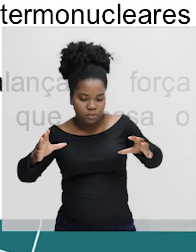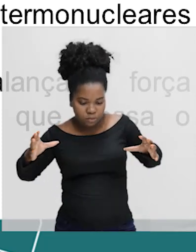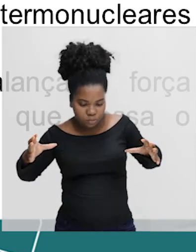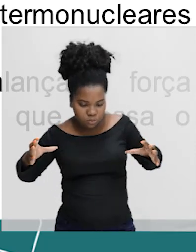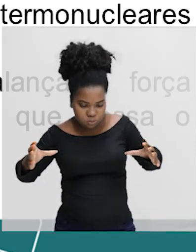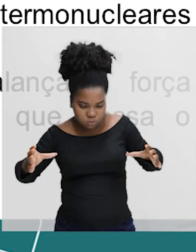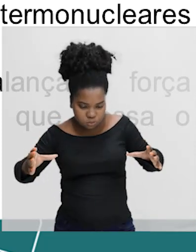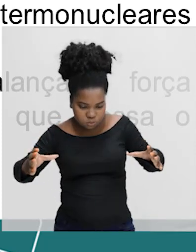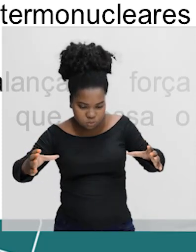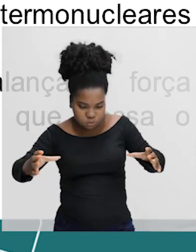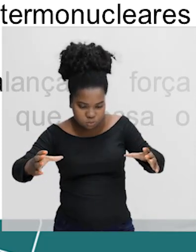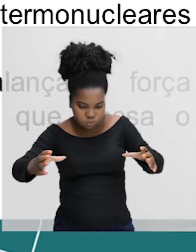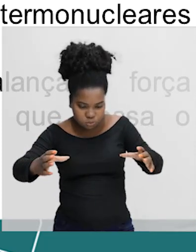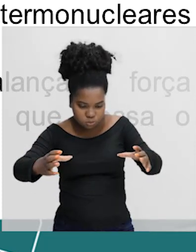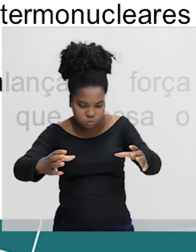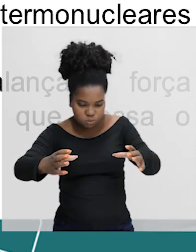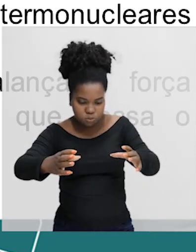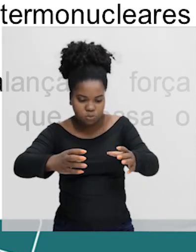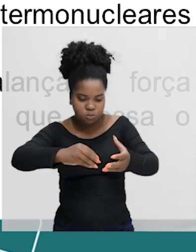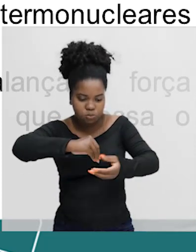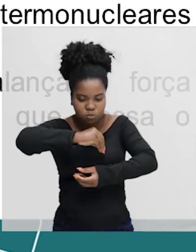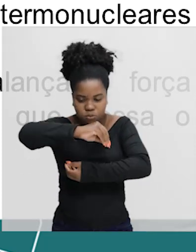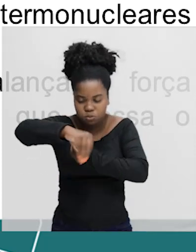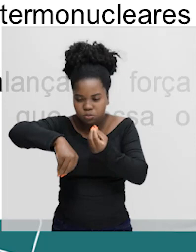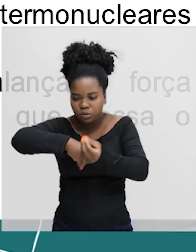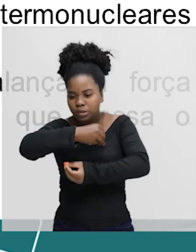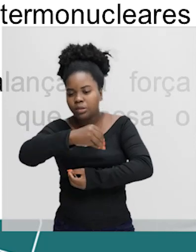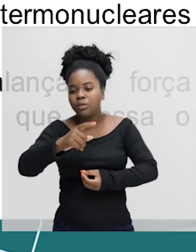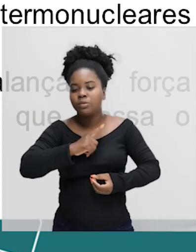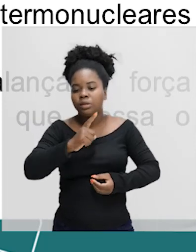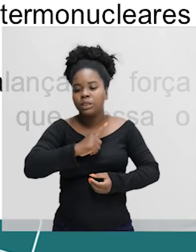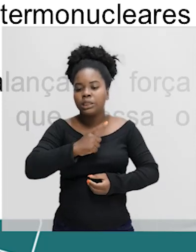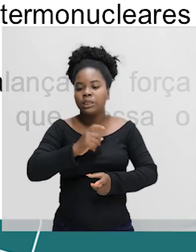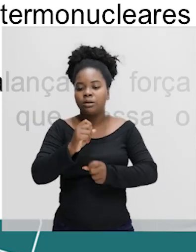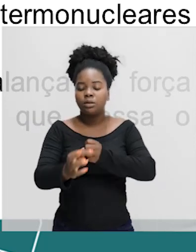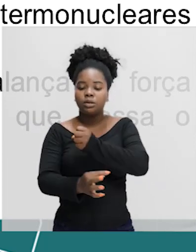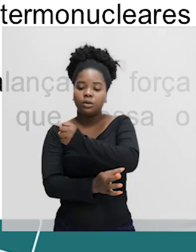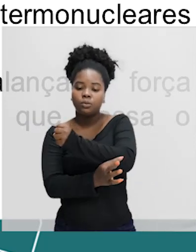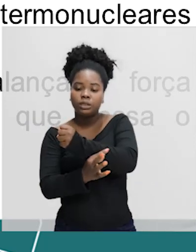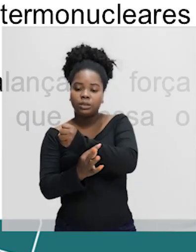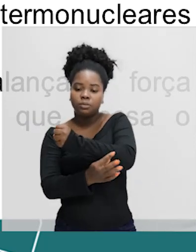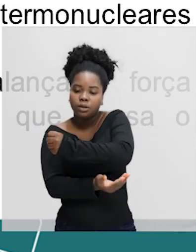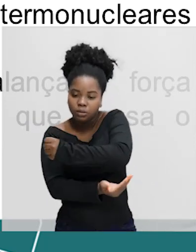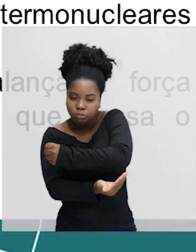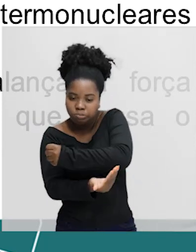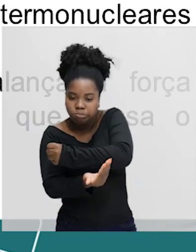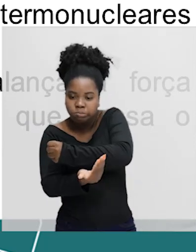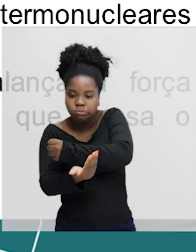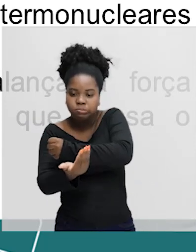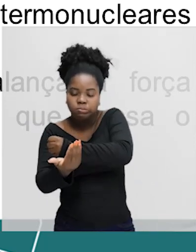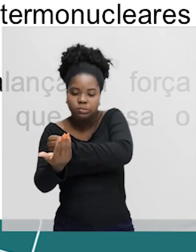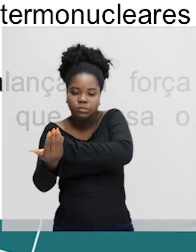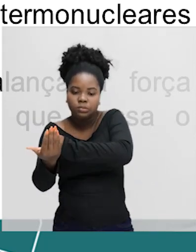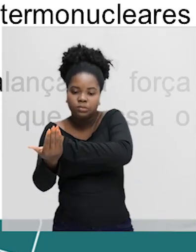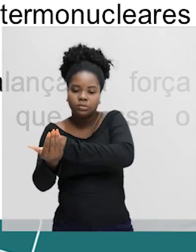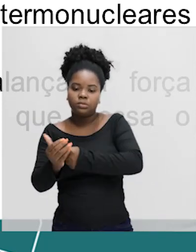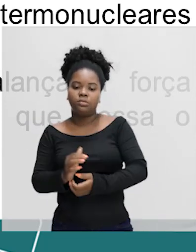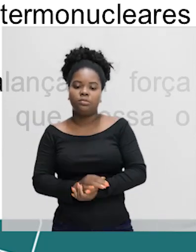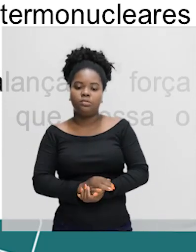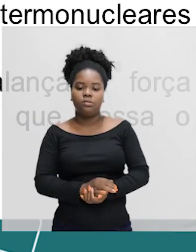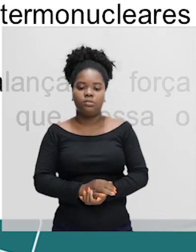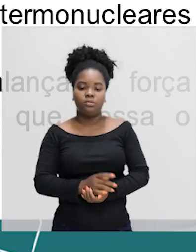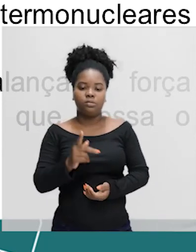comprimido ali. Logicamente que eu tenho um aumento de uma pressão muito grande. Tá certo? A pressão ela aumenta de uma forma